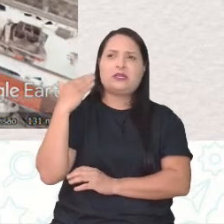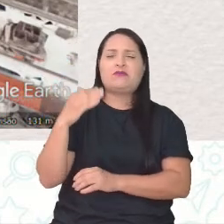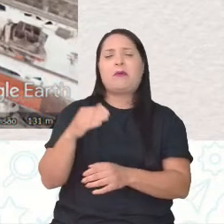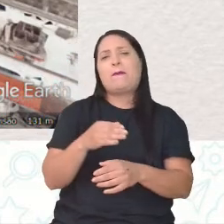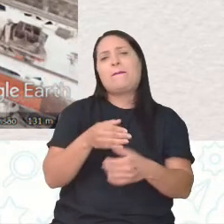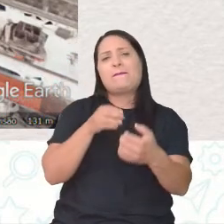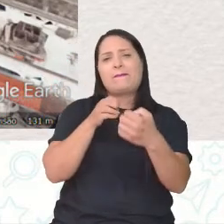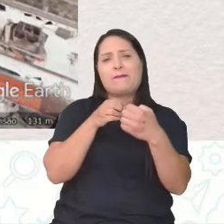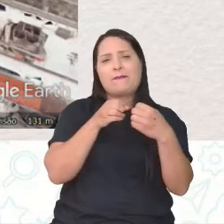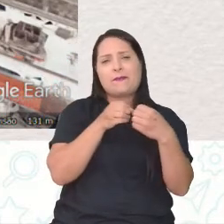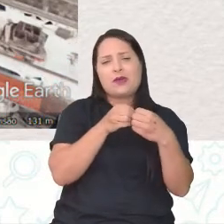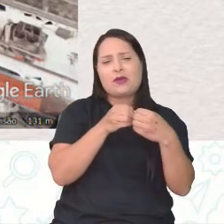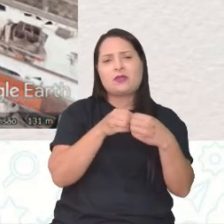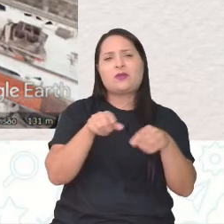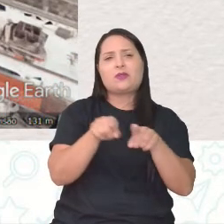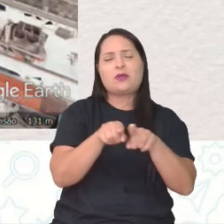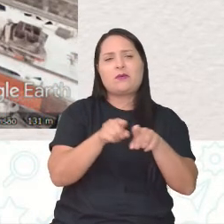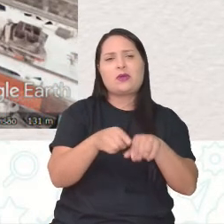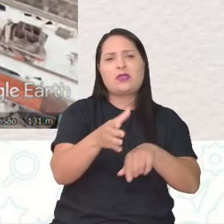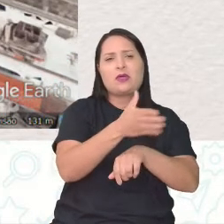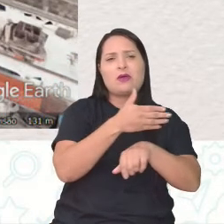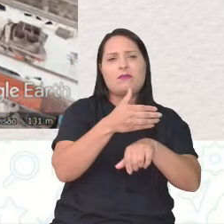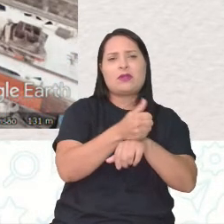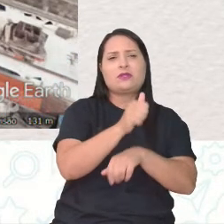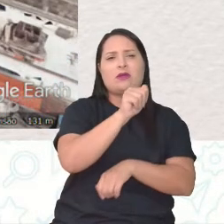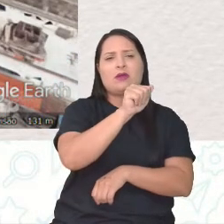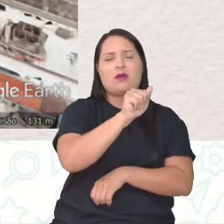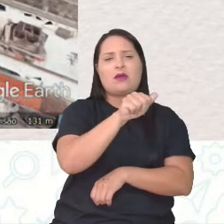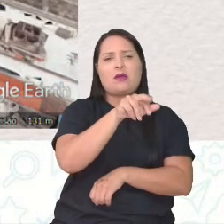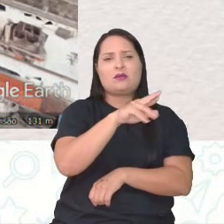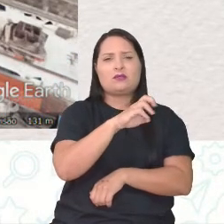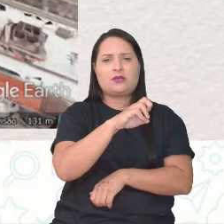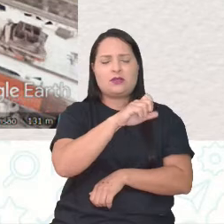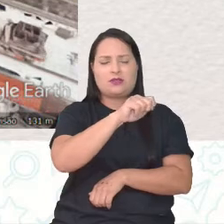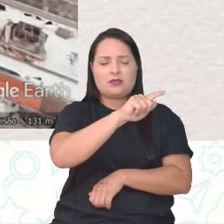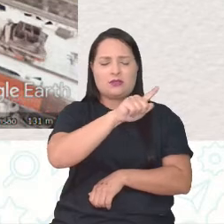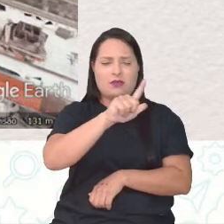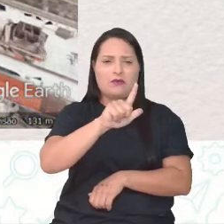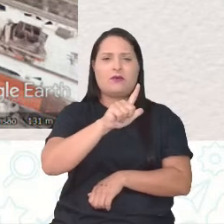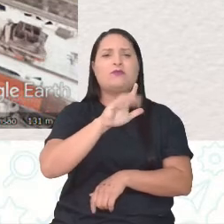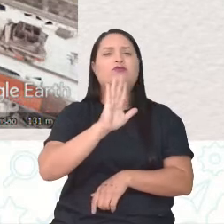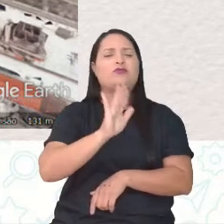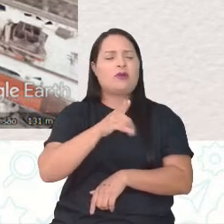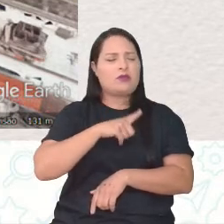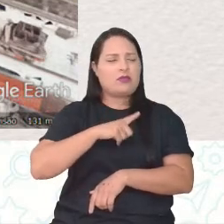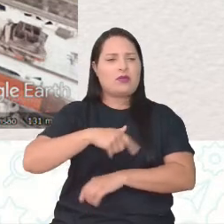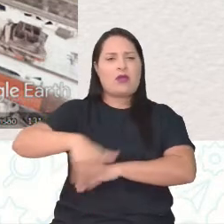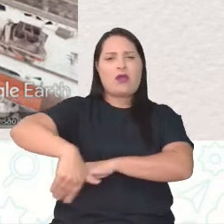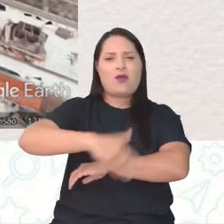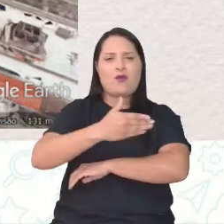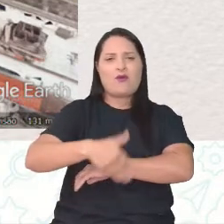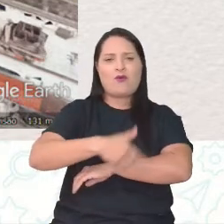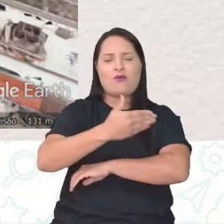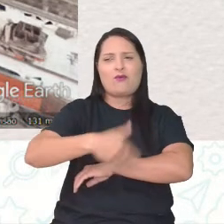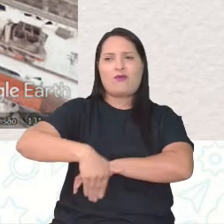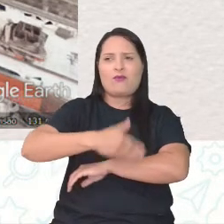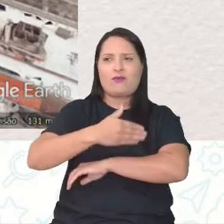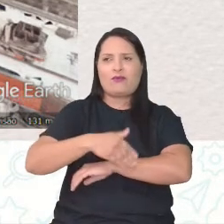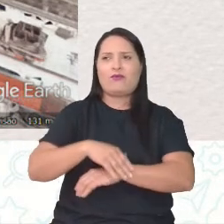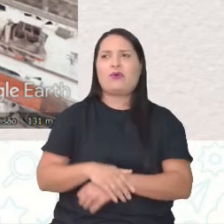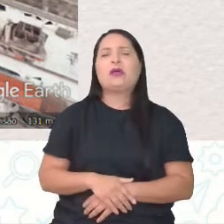Arsenal, que é muito conhecida ali, nossa, então existia essa rua, né? Como a gente viu que tem a Rua do